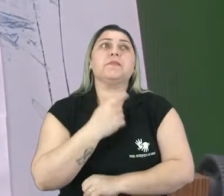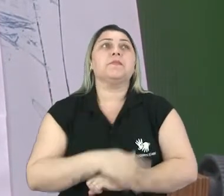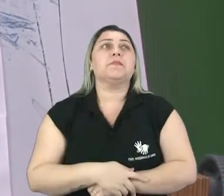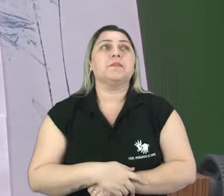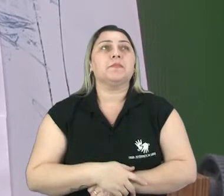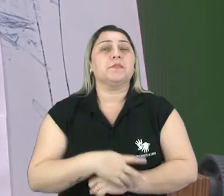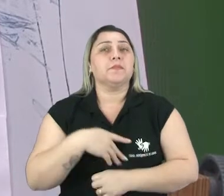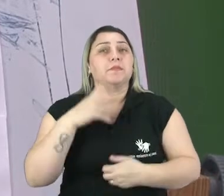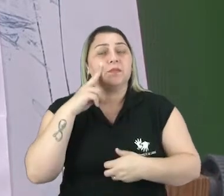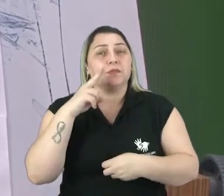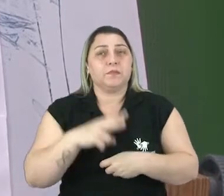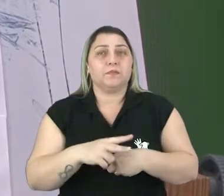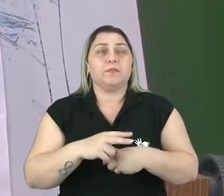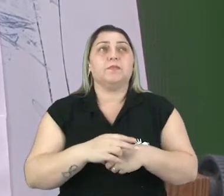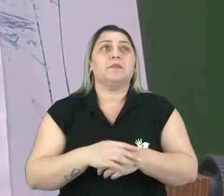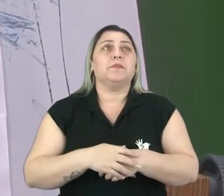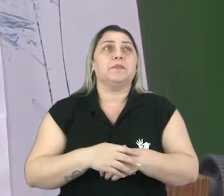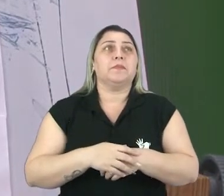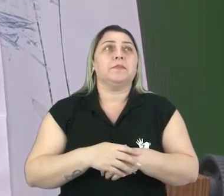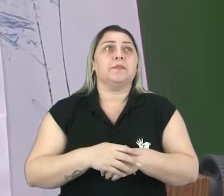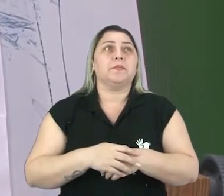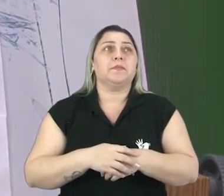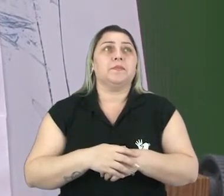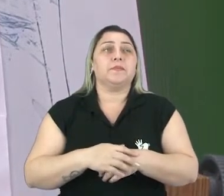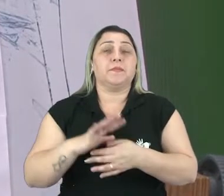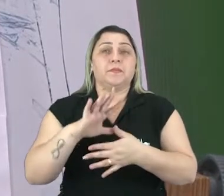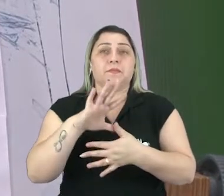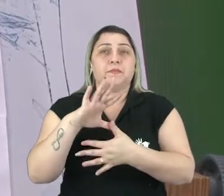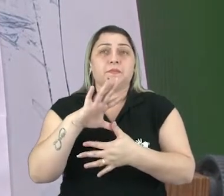vermelhas que a gente vê, ó, vermelhas no mapa,